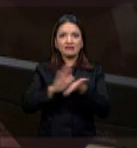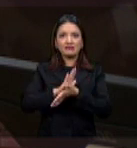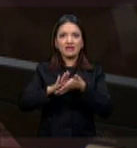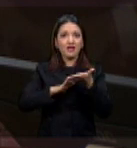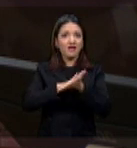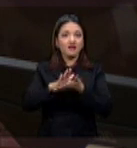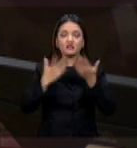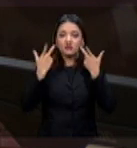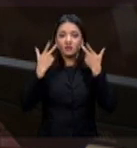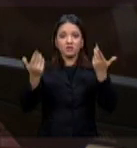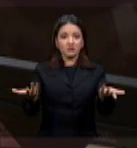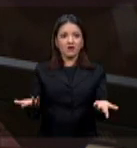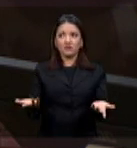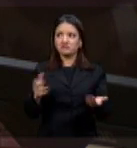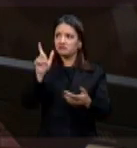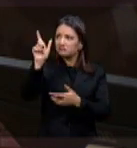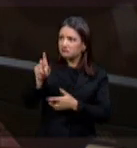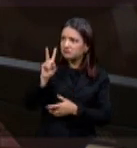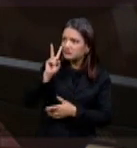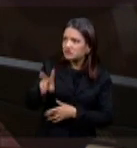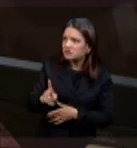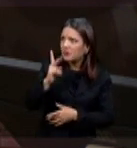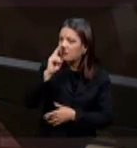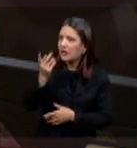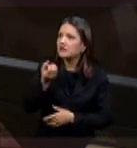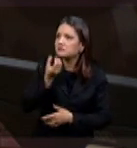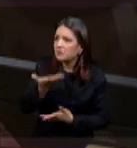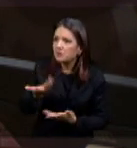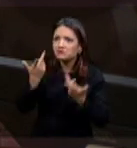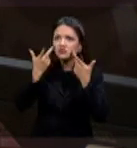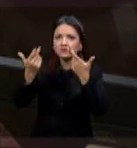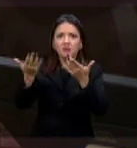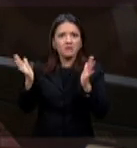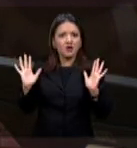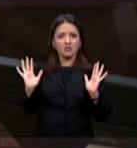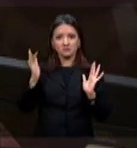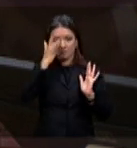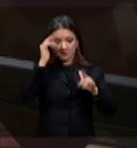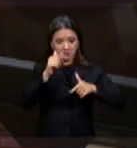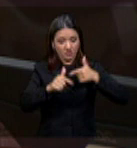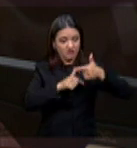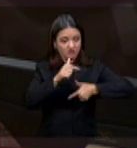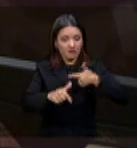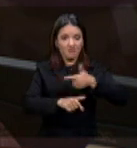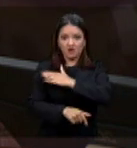alguma maneira, explique esse tipo de violência. São homens comuns, pessoas que trabalham com a